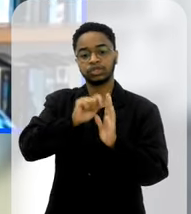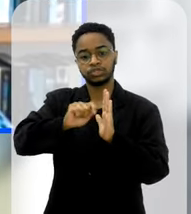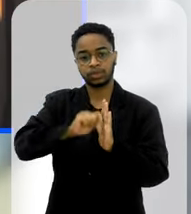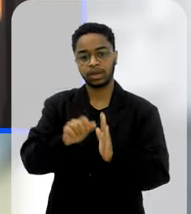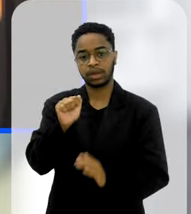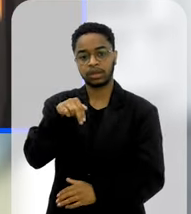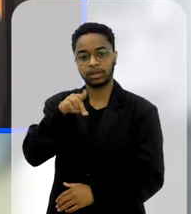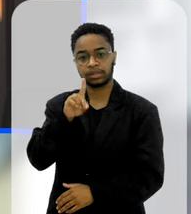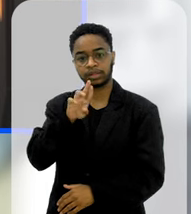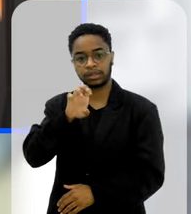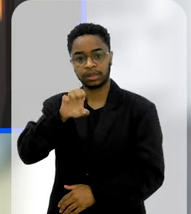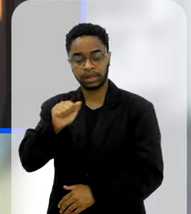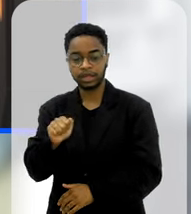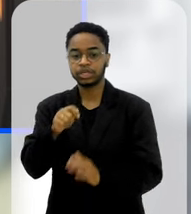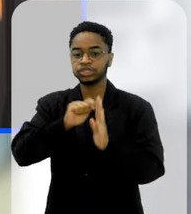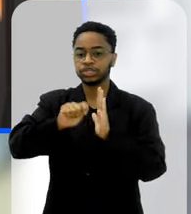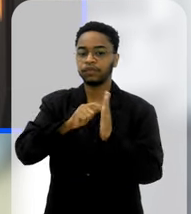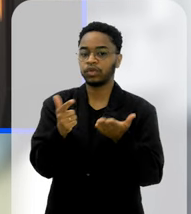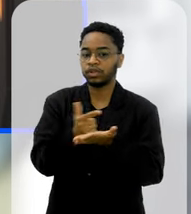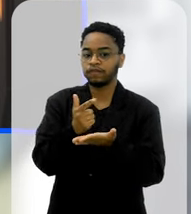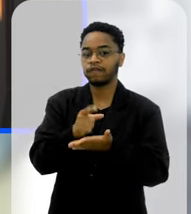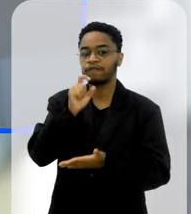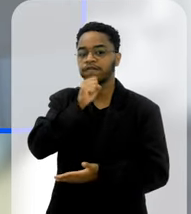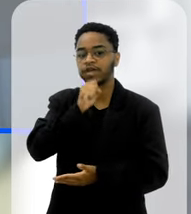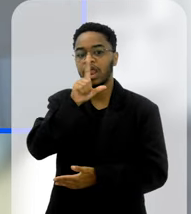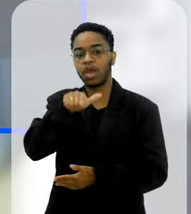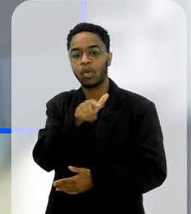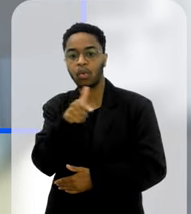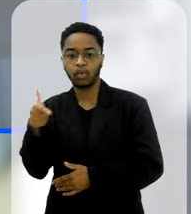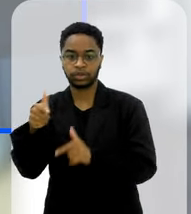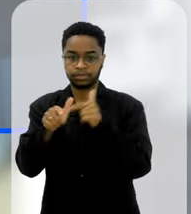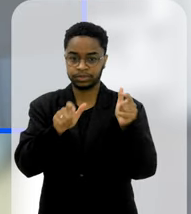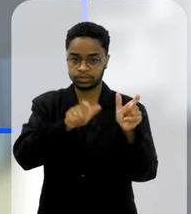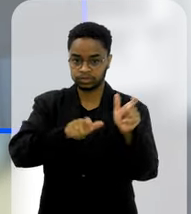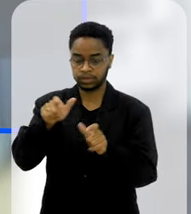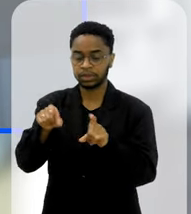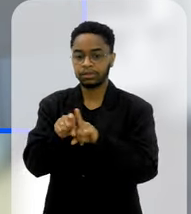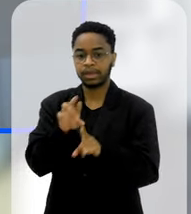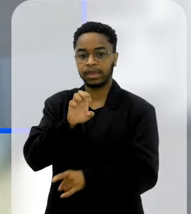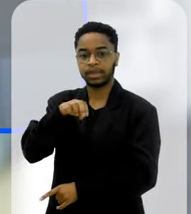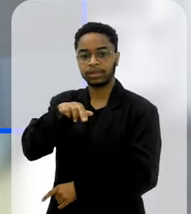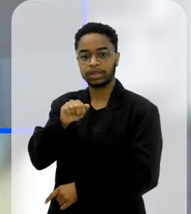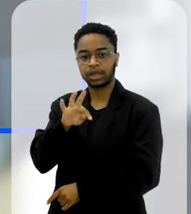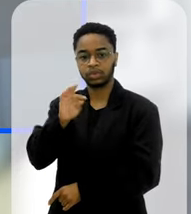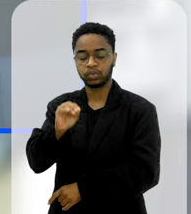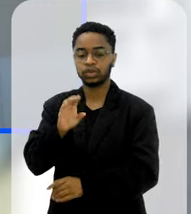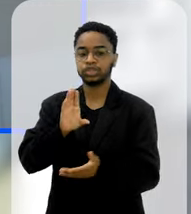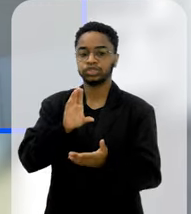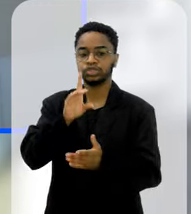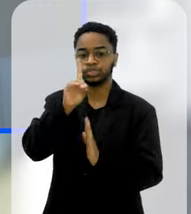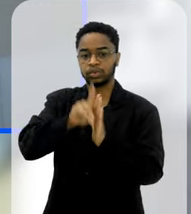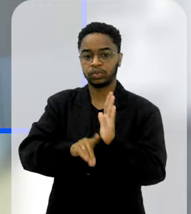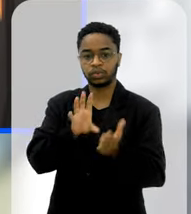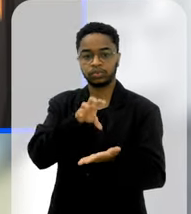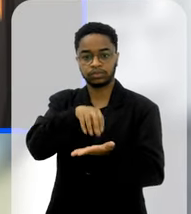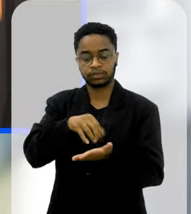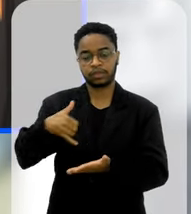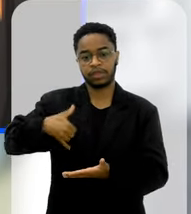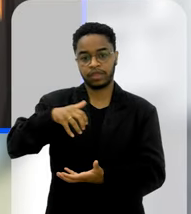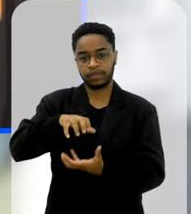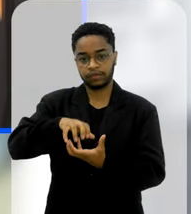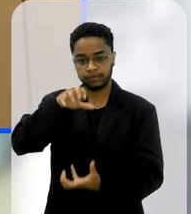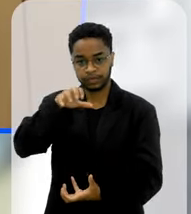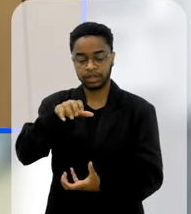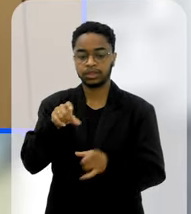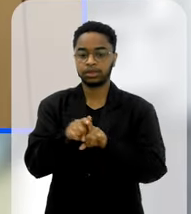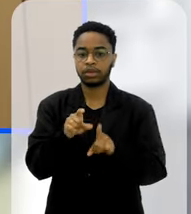Pachá, autora do livro Velhos São os Outros, o professor Renato Veras, diretor do Núcleo de Envelhecimento Humano da UERJ, e